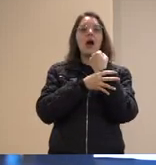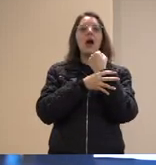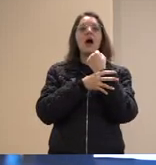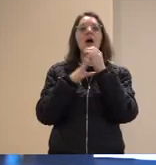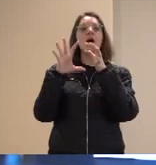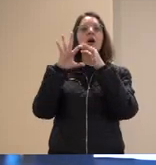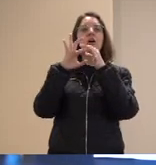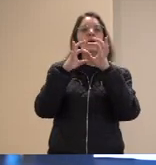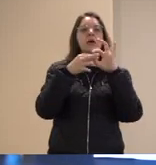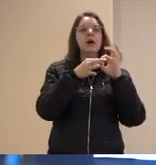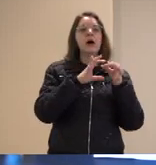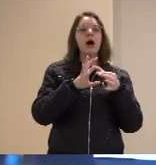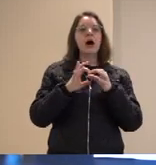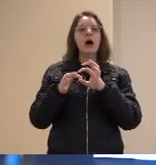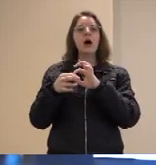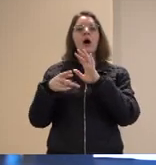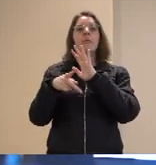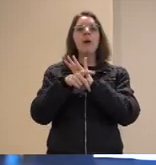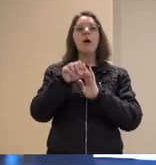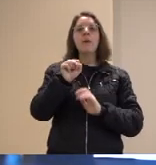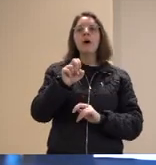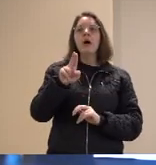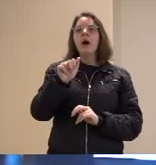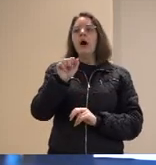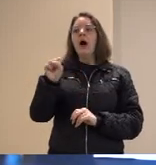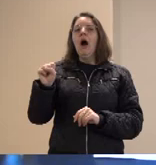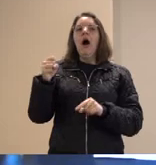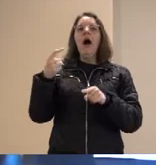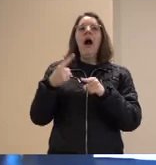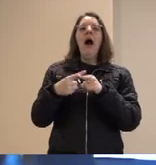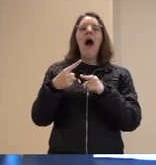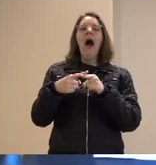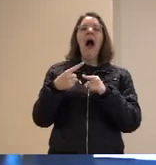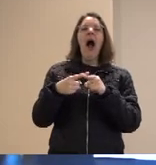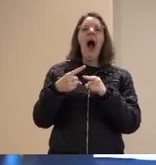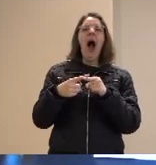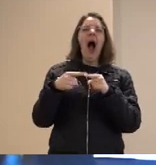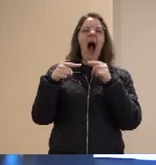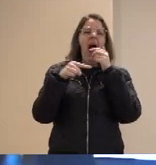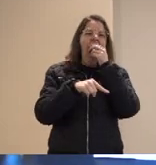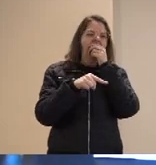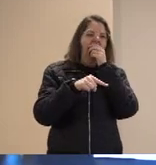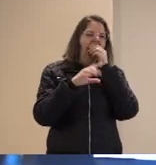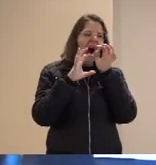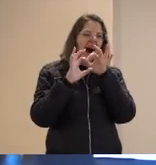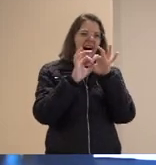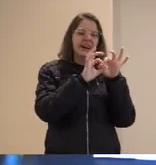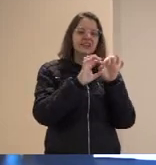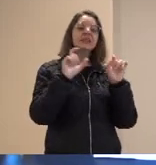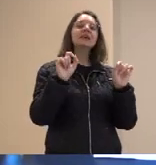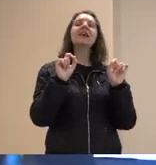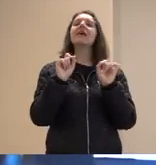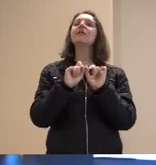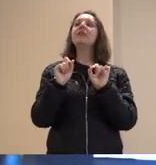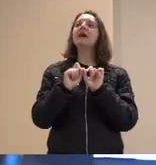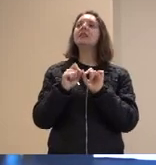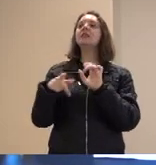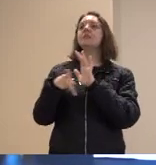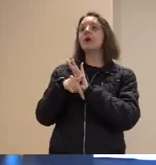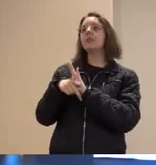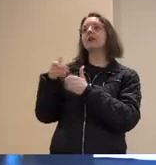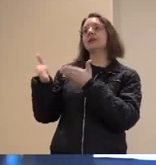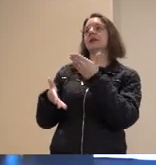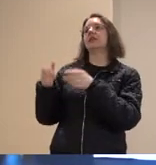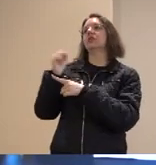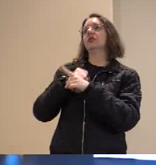do Sistema Único da Assistência Social, porque isso, gente, ninguém vai fazer, é próprio da política da